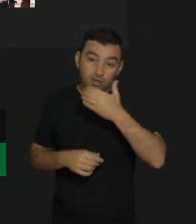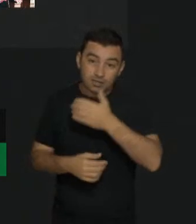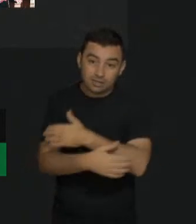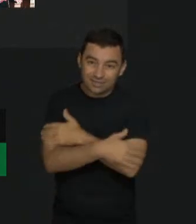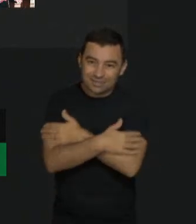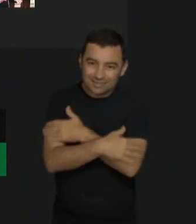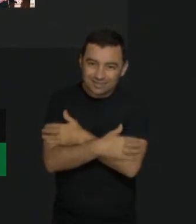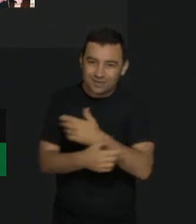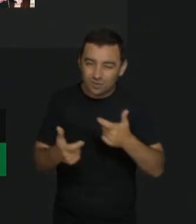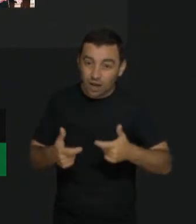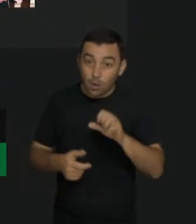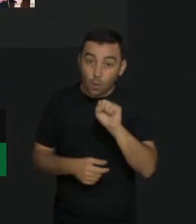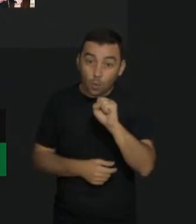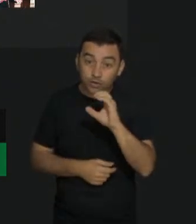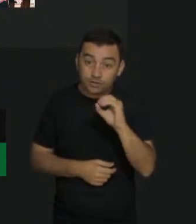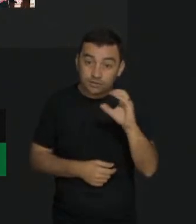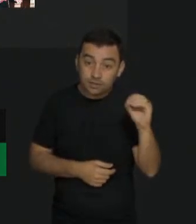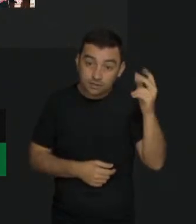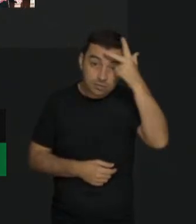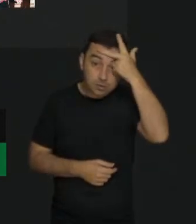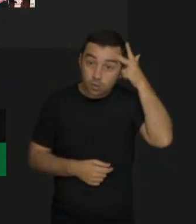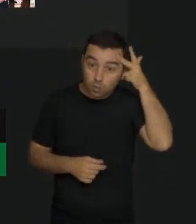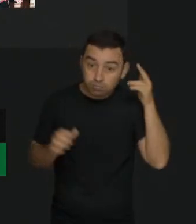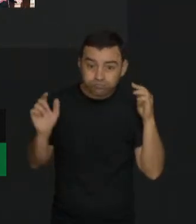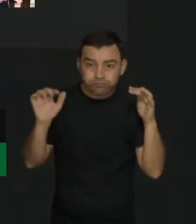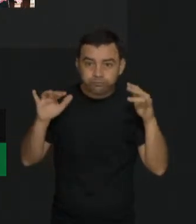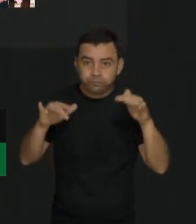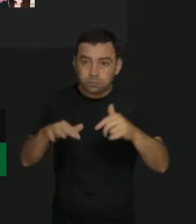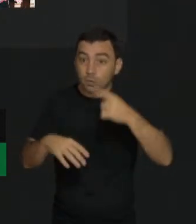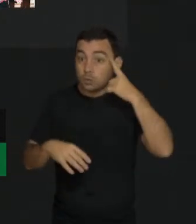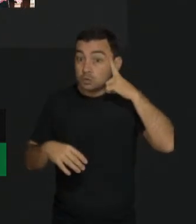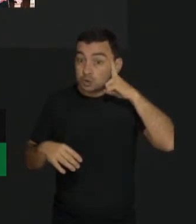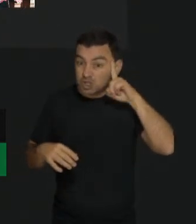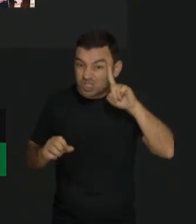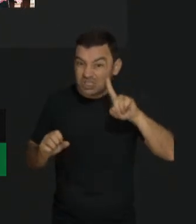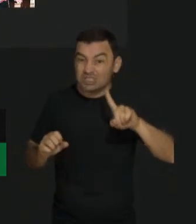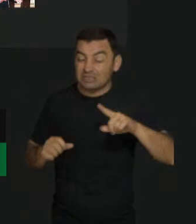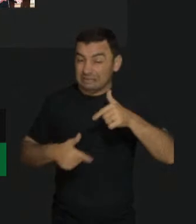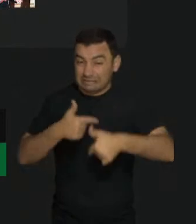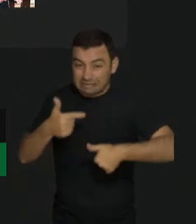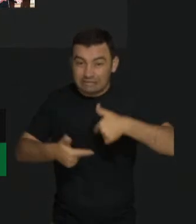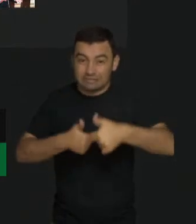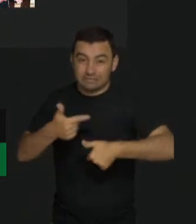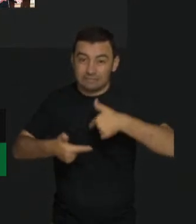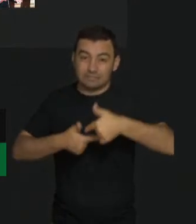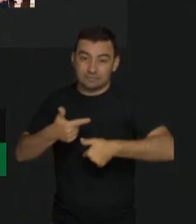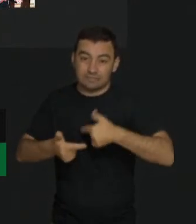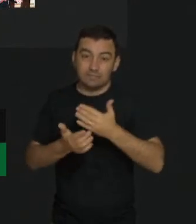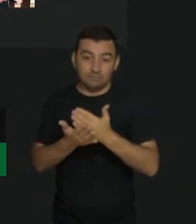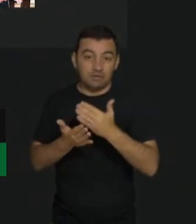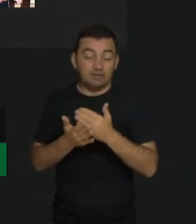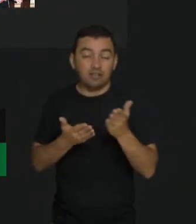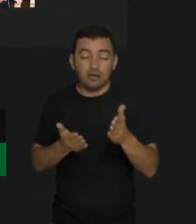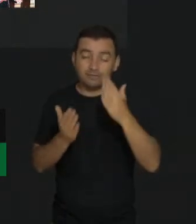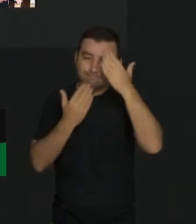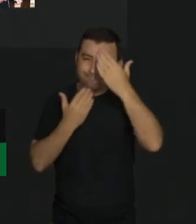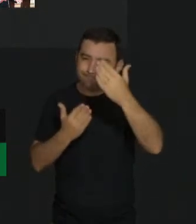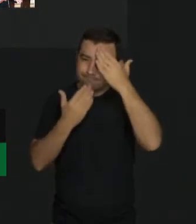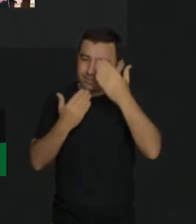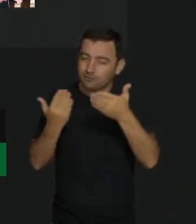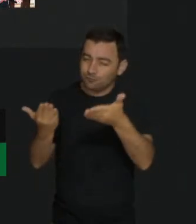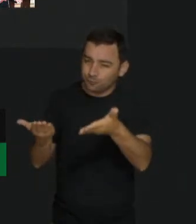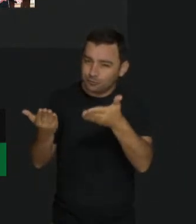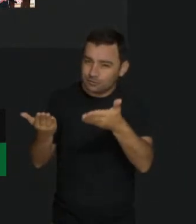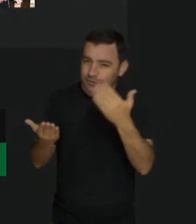participantes lá no município de São Joaquim num dia muito intenso de muito trabalho eh eu quero te agradecer pela oportunidade